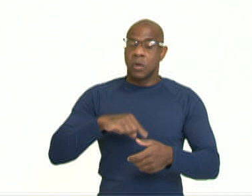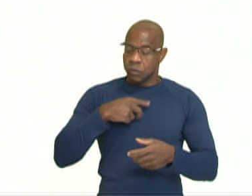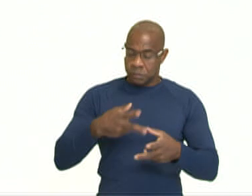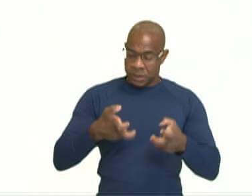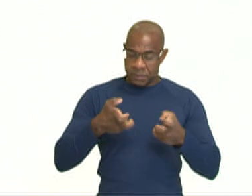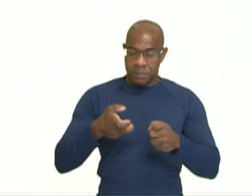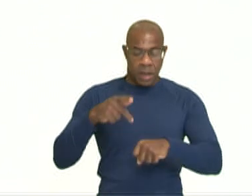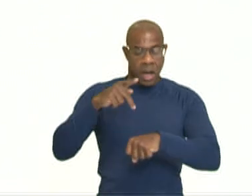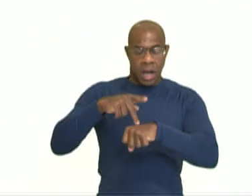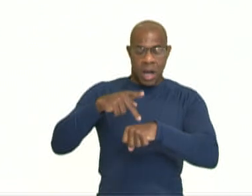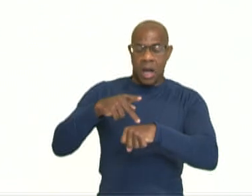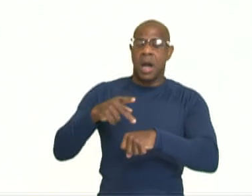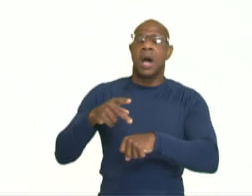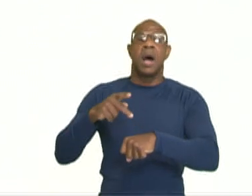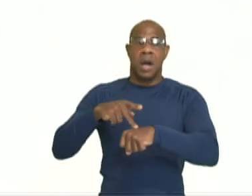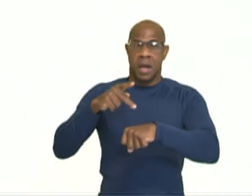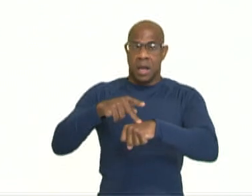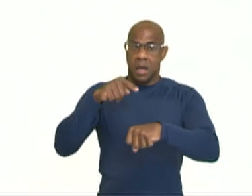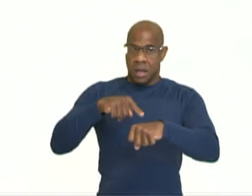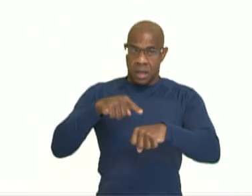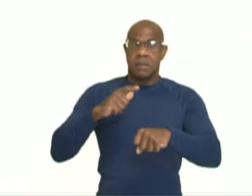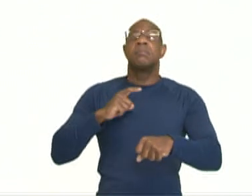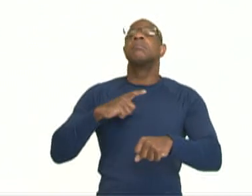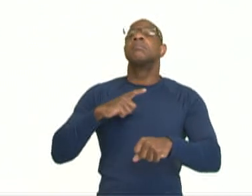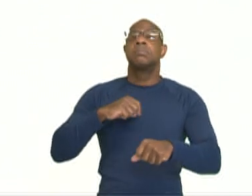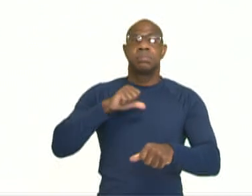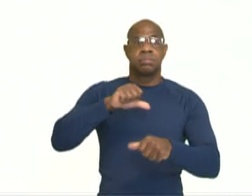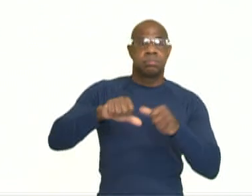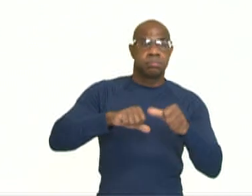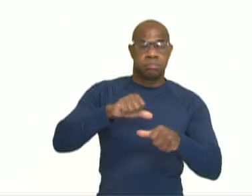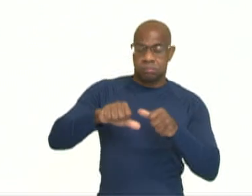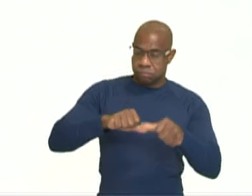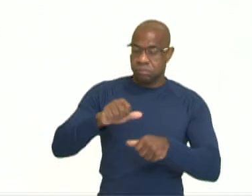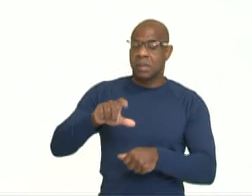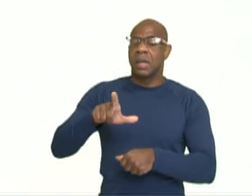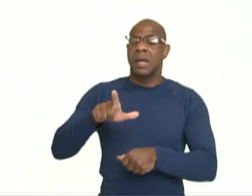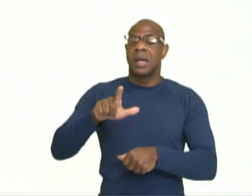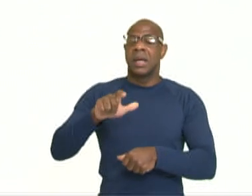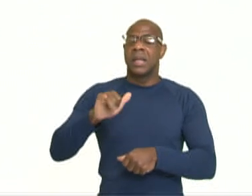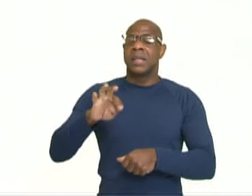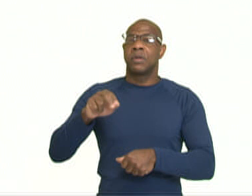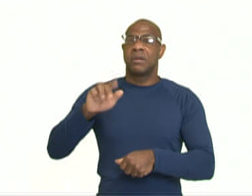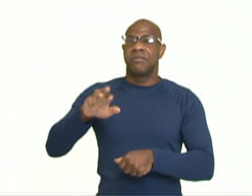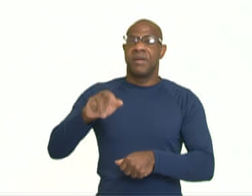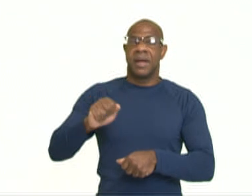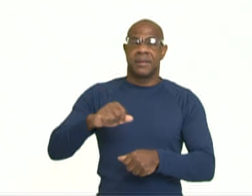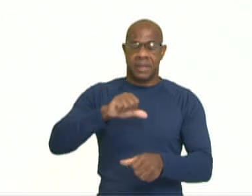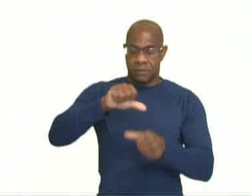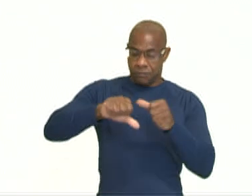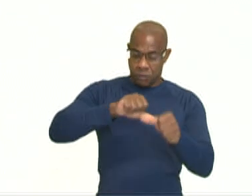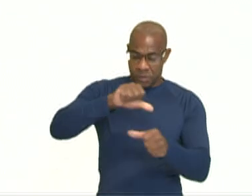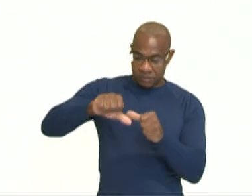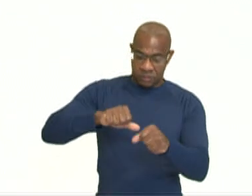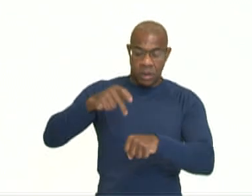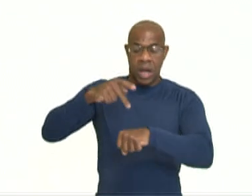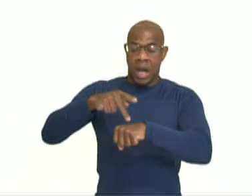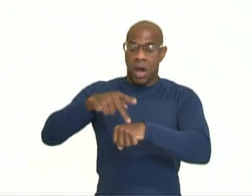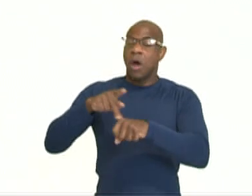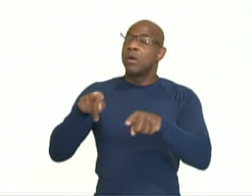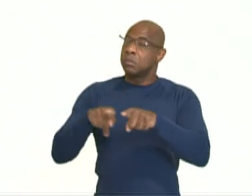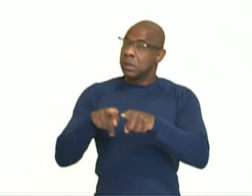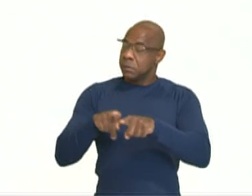rocha, falamos que a litosfera está em processo de transformação, a rocha também não é diferente. Então, quando falamos na